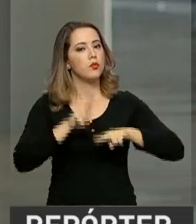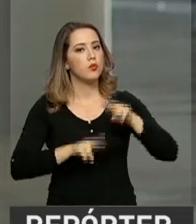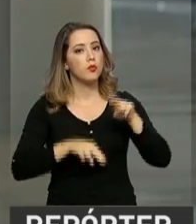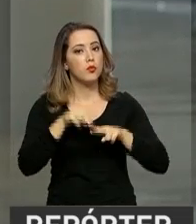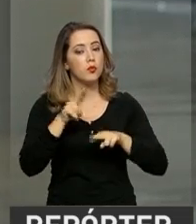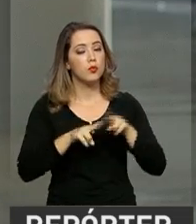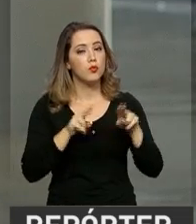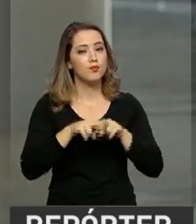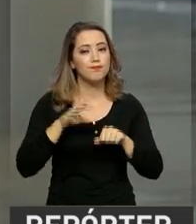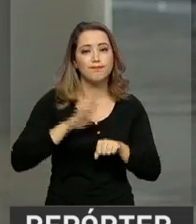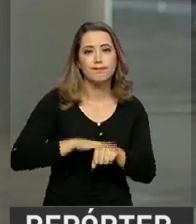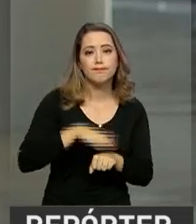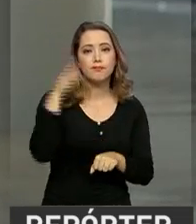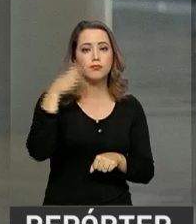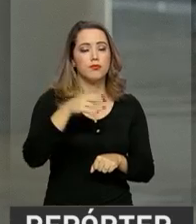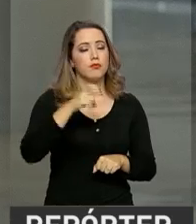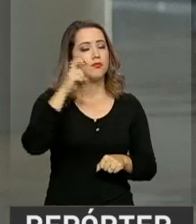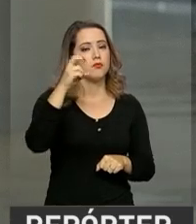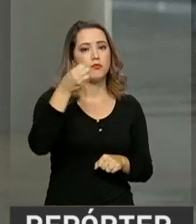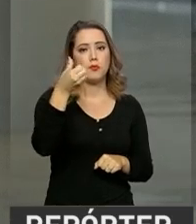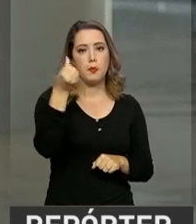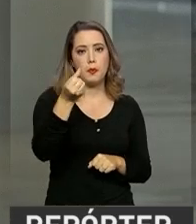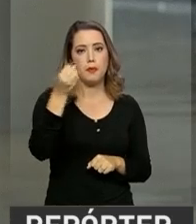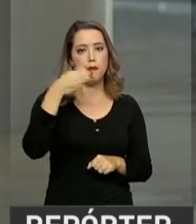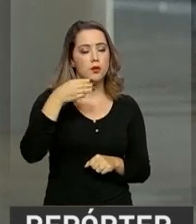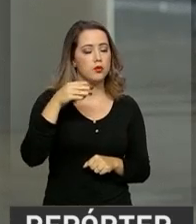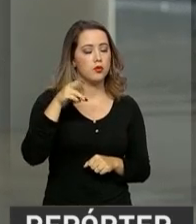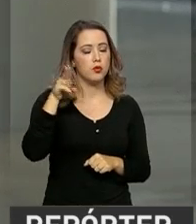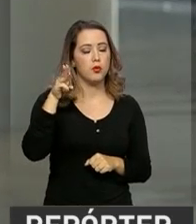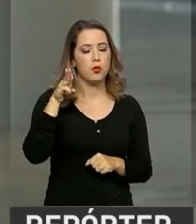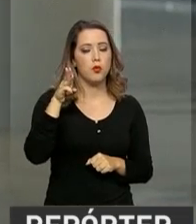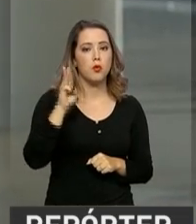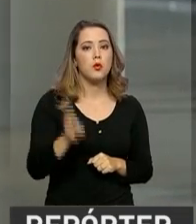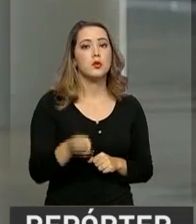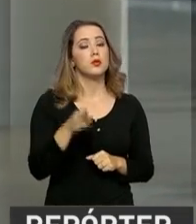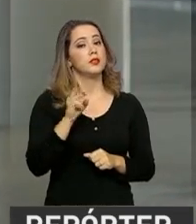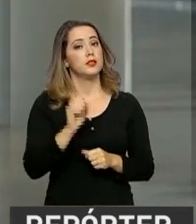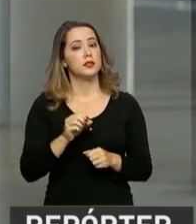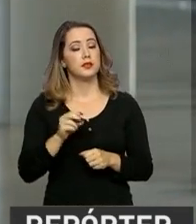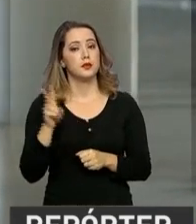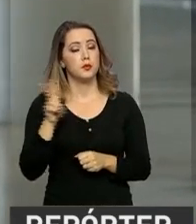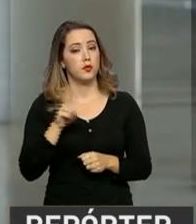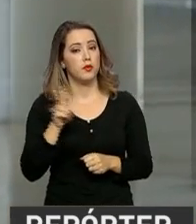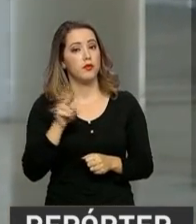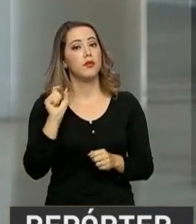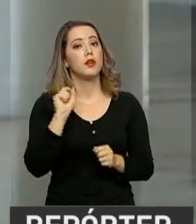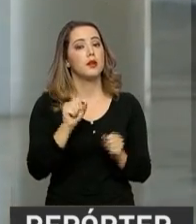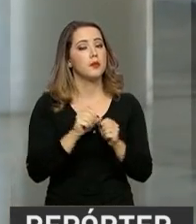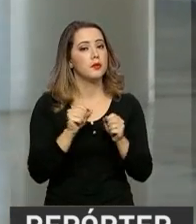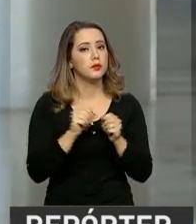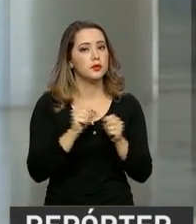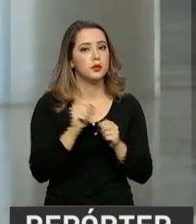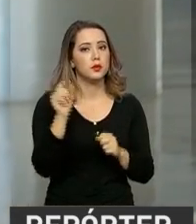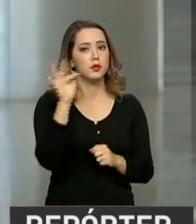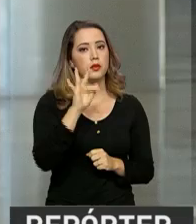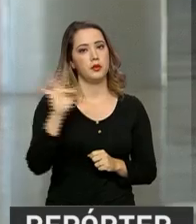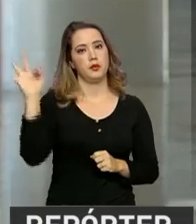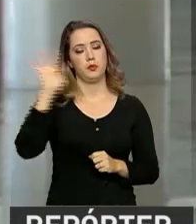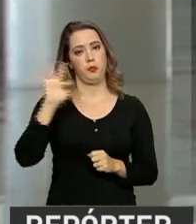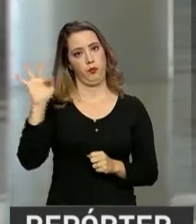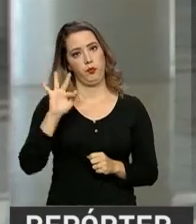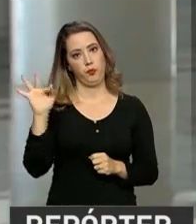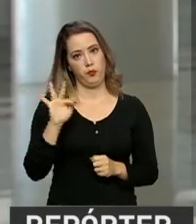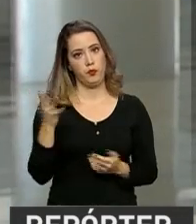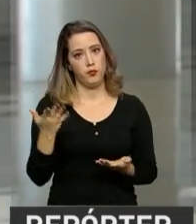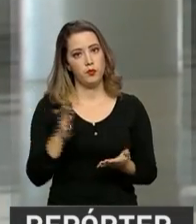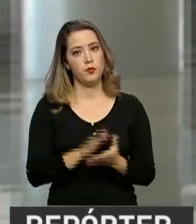mais de 56.000 vagas em 65 instituições públicas de ensino superior e essas vagas para